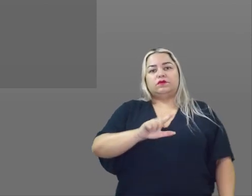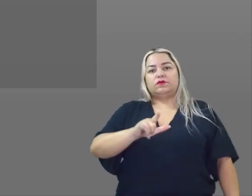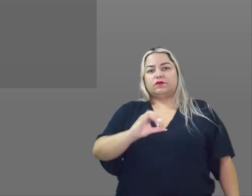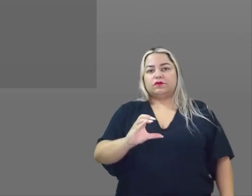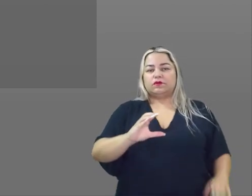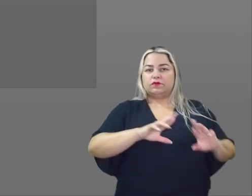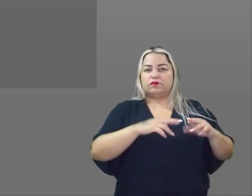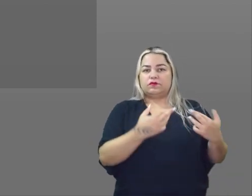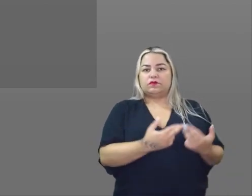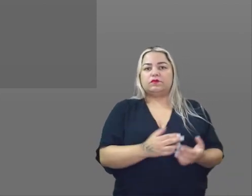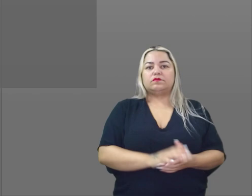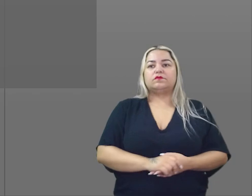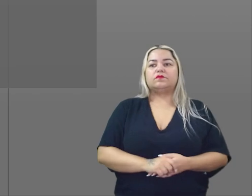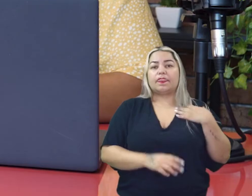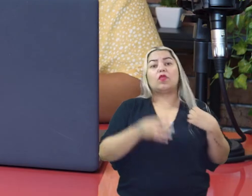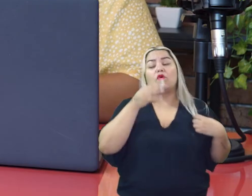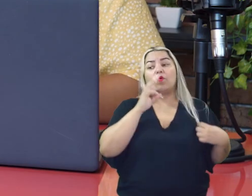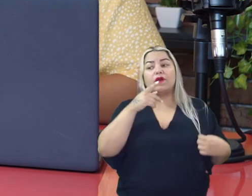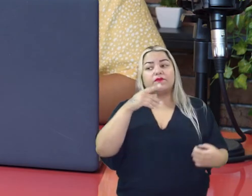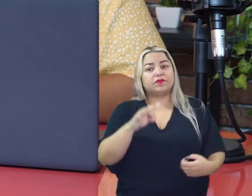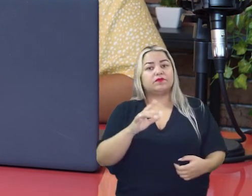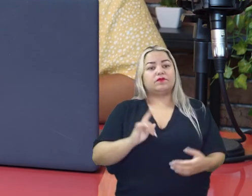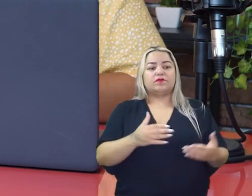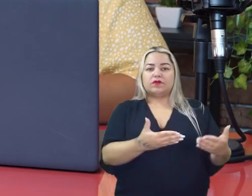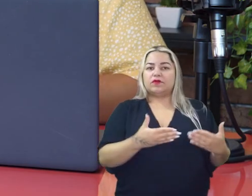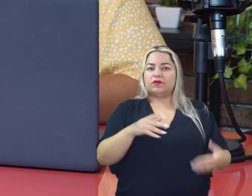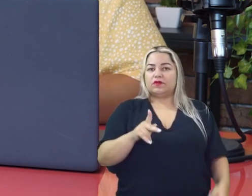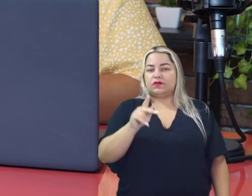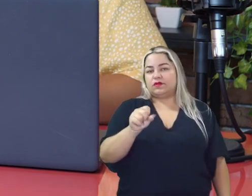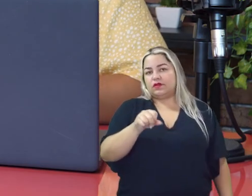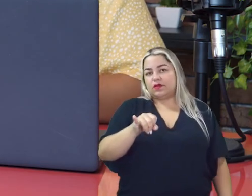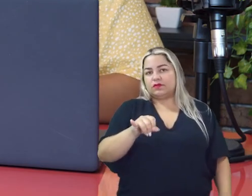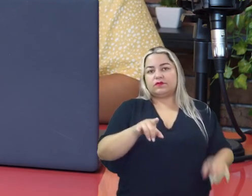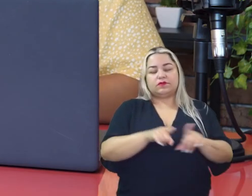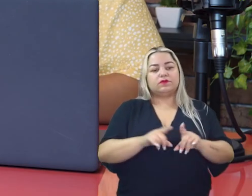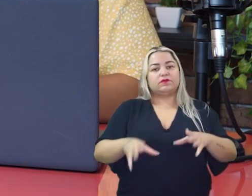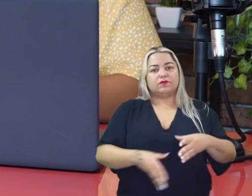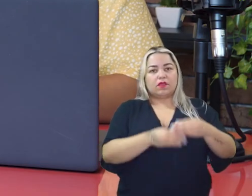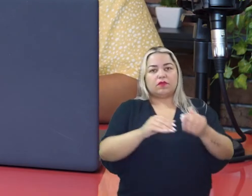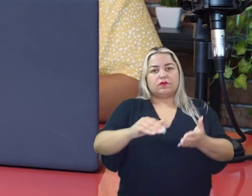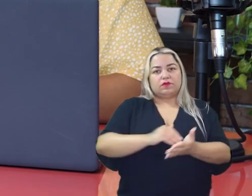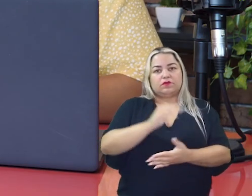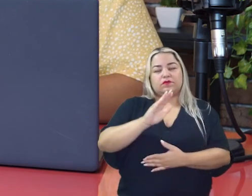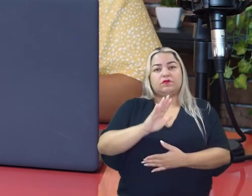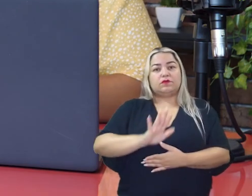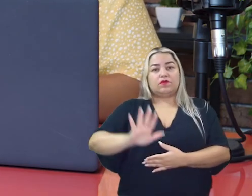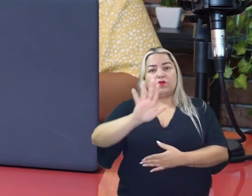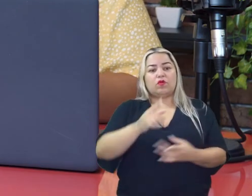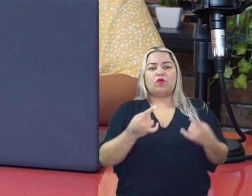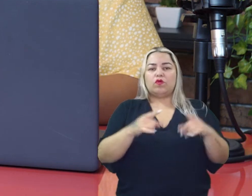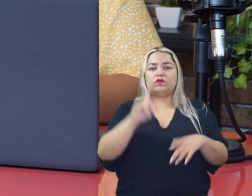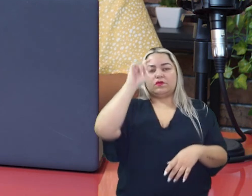a Selic nas reuniões seguintes. O Café PT recebeu Cassi Coutinho, integrante da Secretaria Nacional